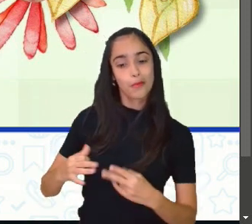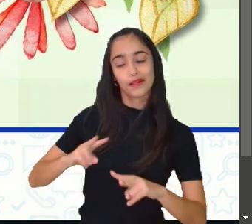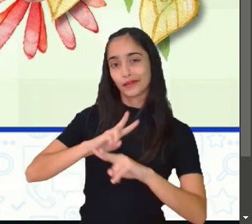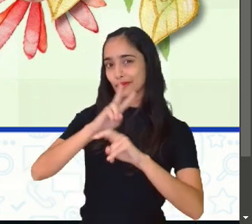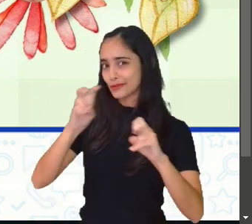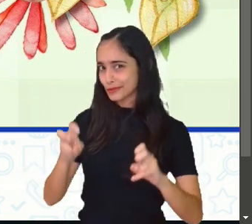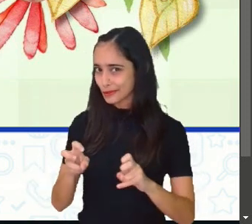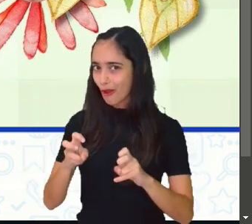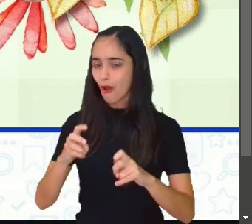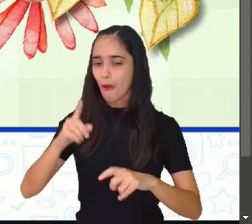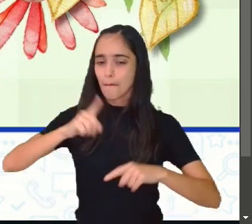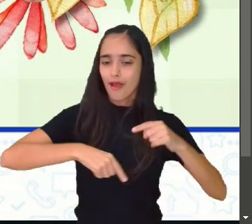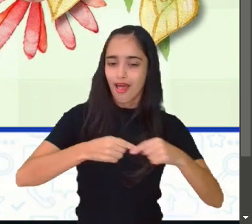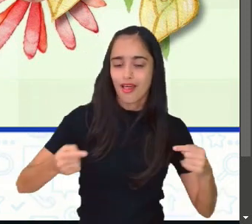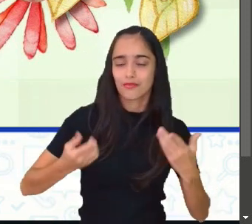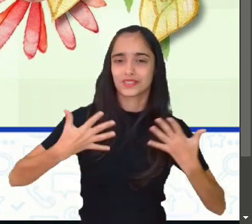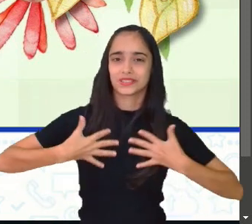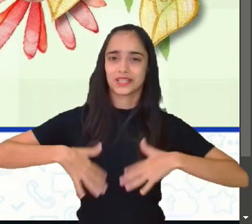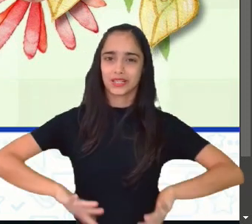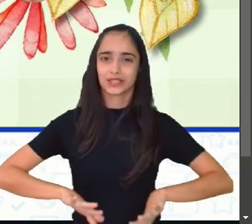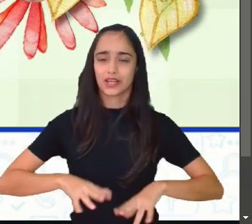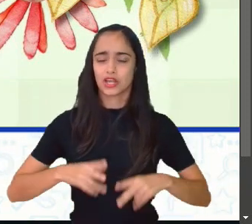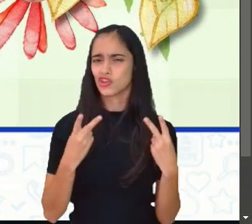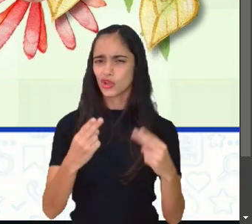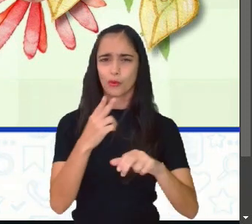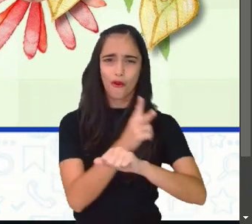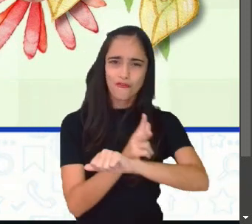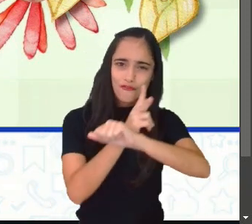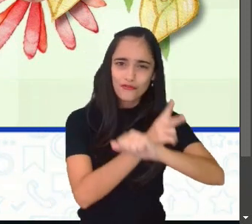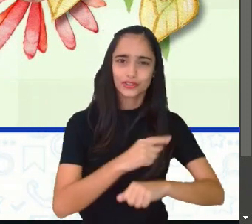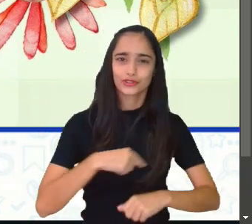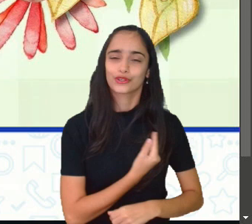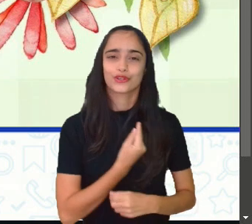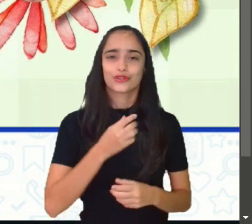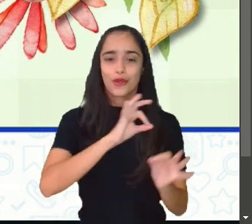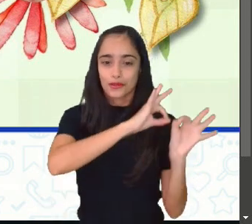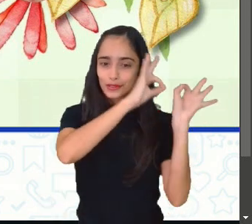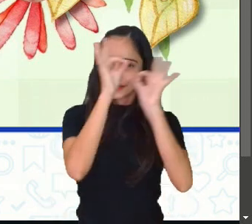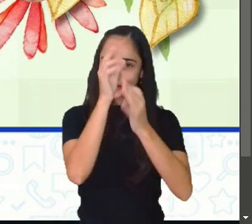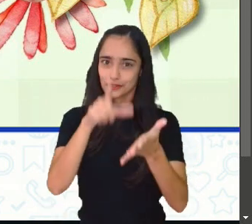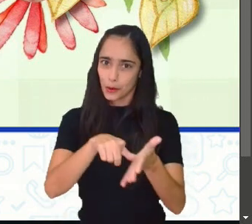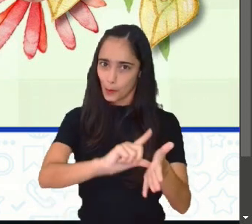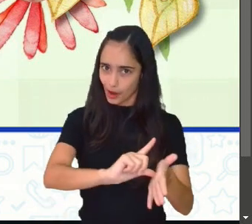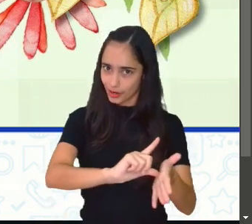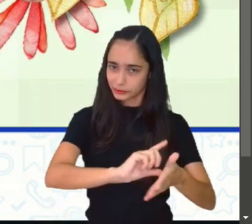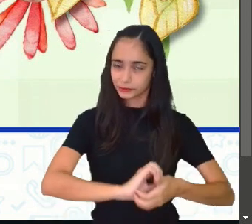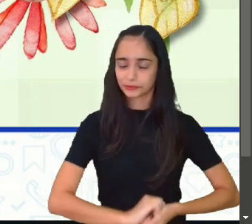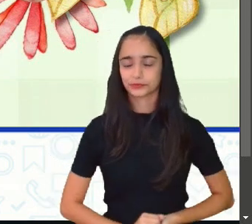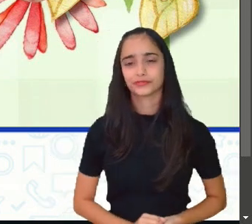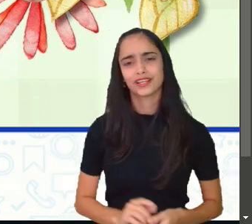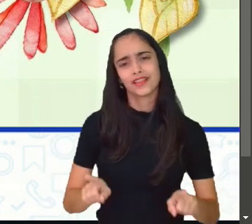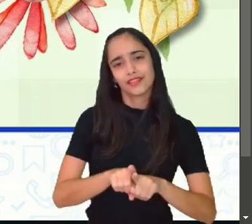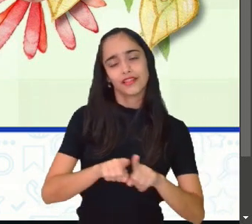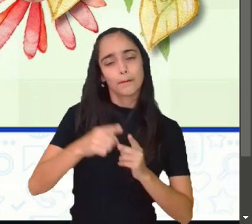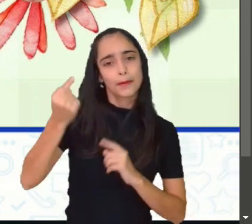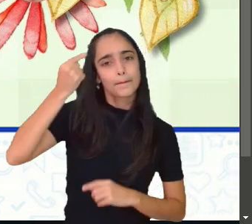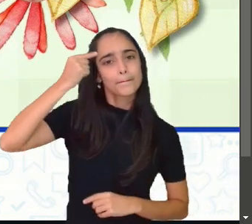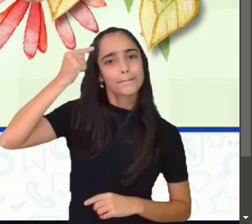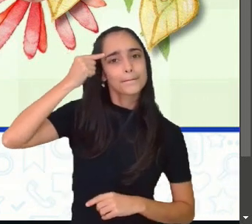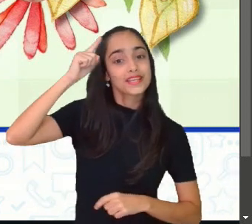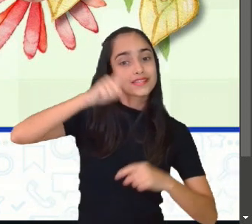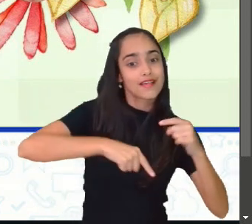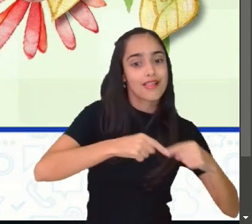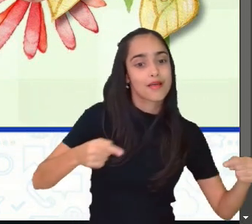da natureza, assim como o curta que a gente assistiu no começo dessa aula, que também vai pensar esses elementos junto com o